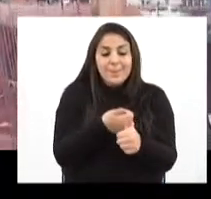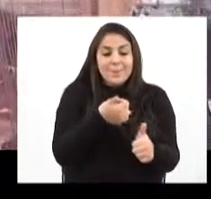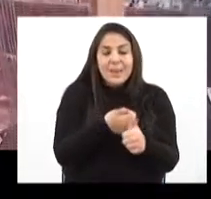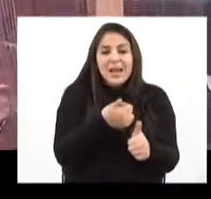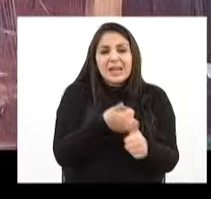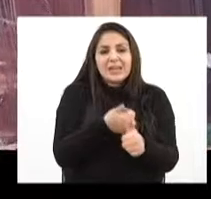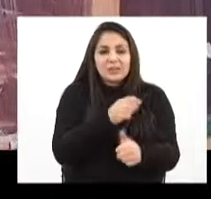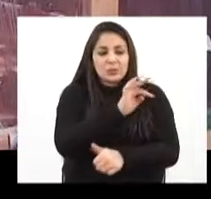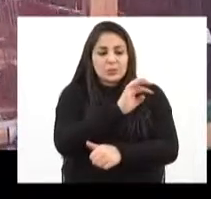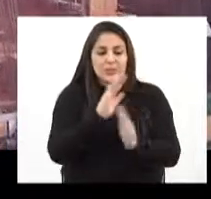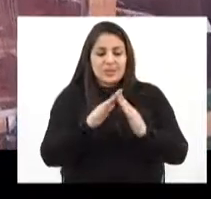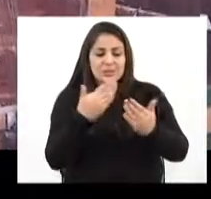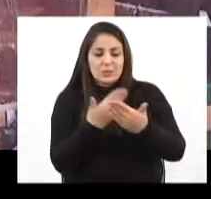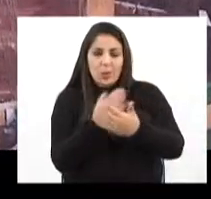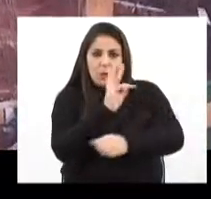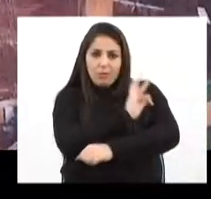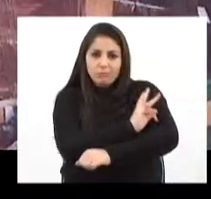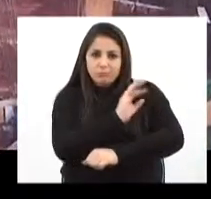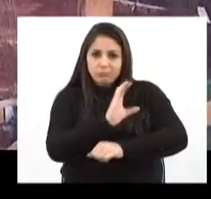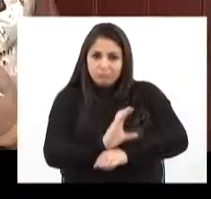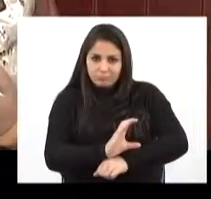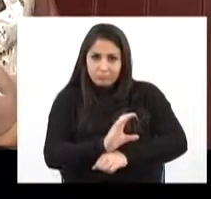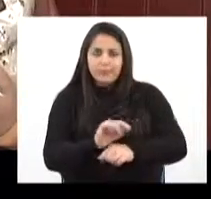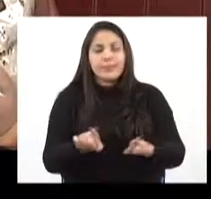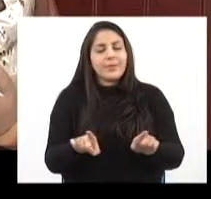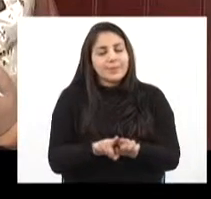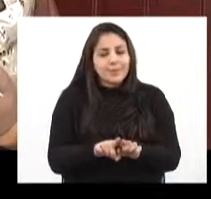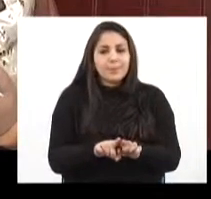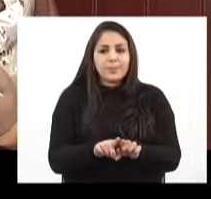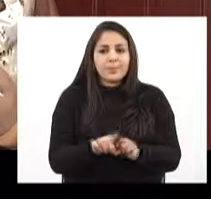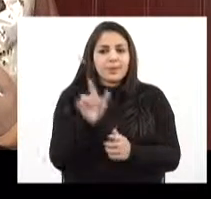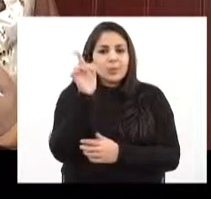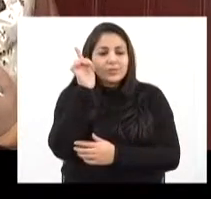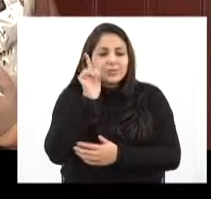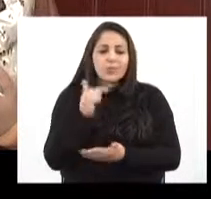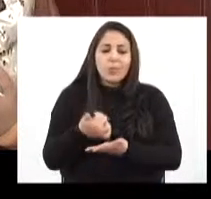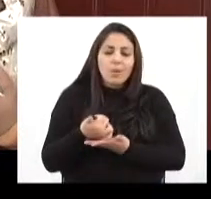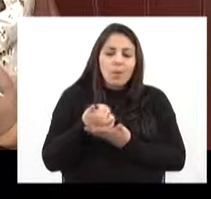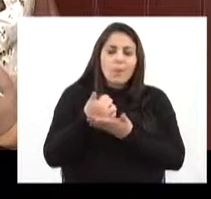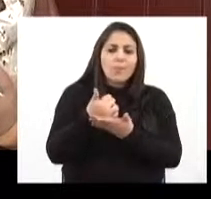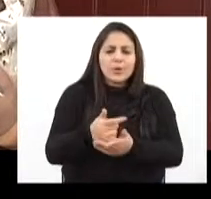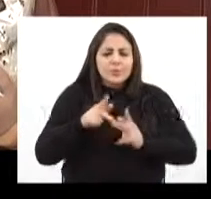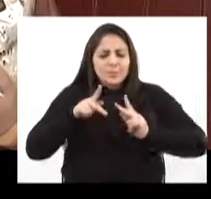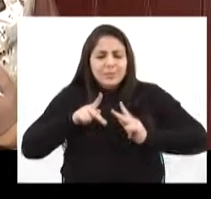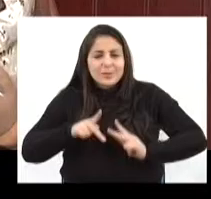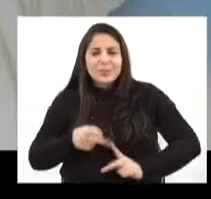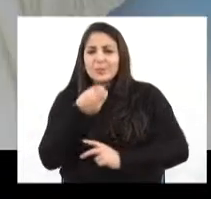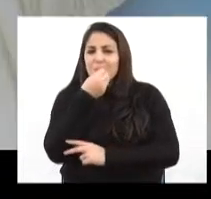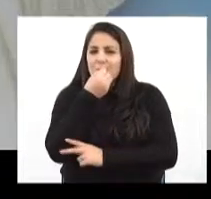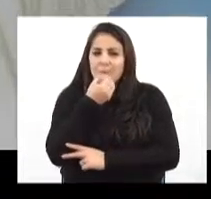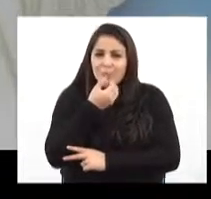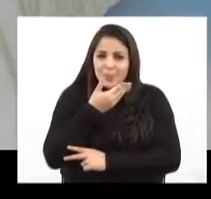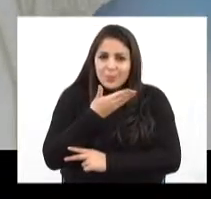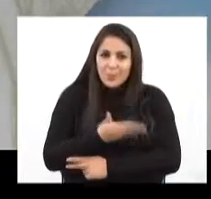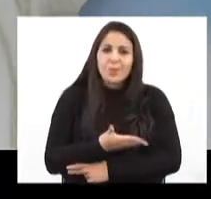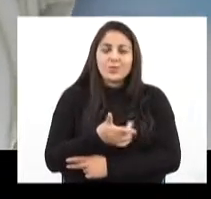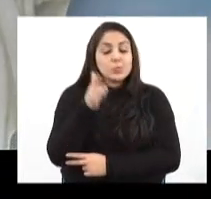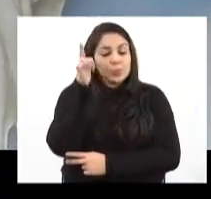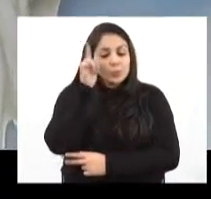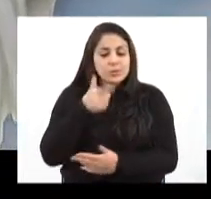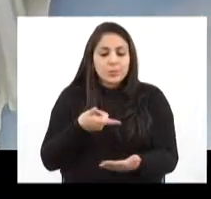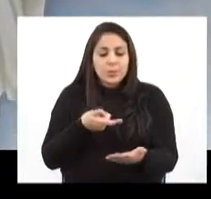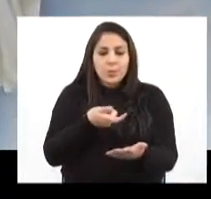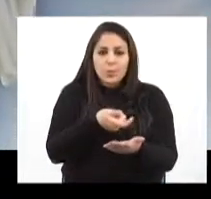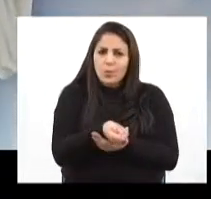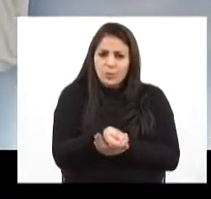né, ao lado do Colégio Toqueto, e graças à colaboração de gente boa, deu para